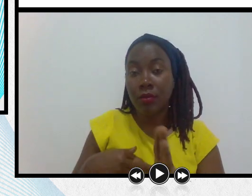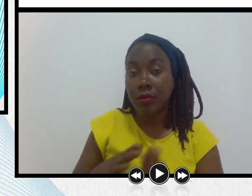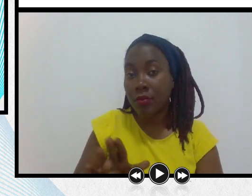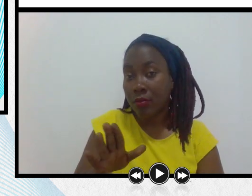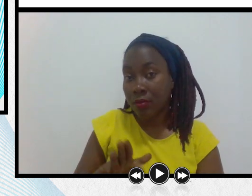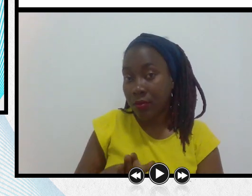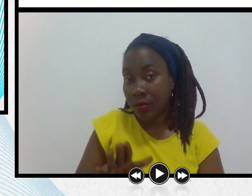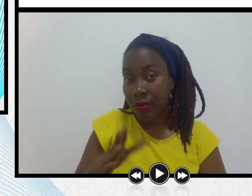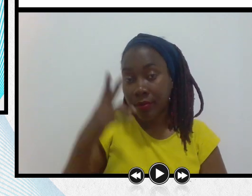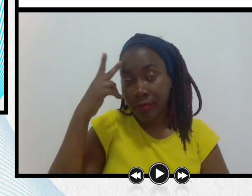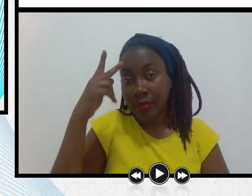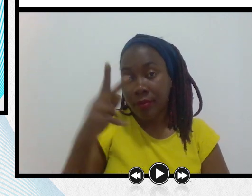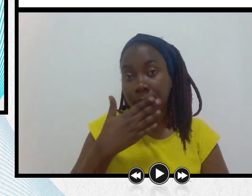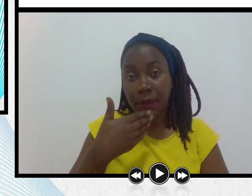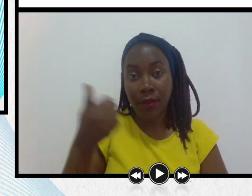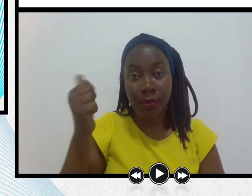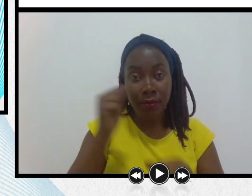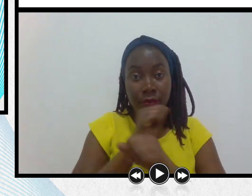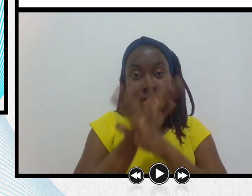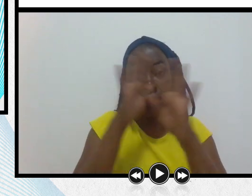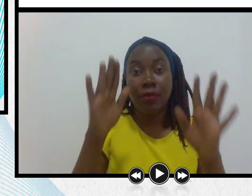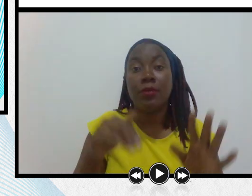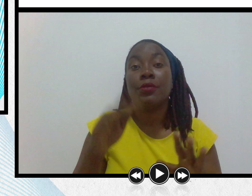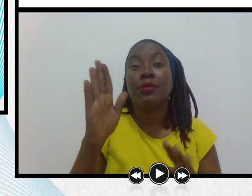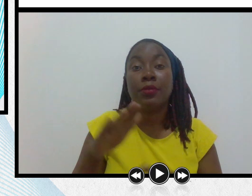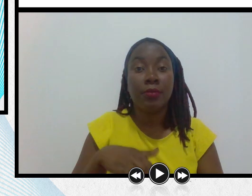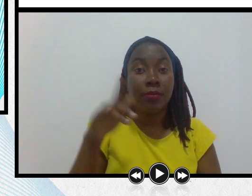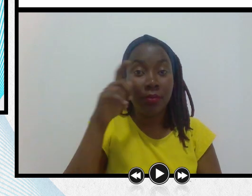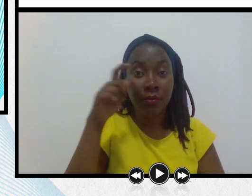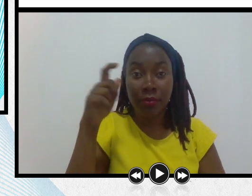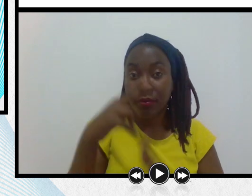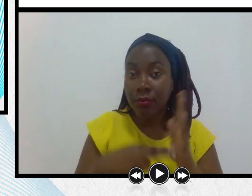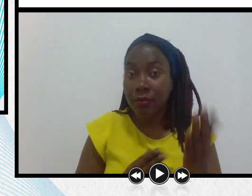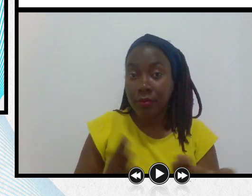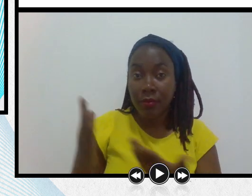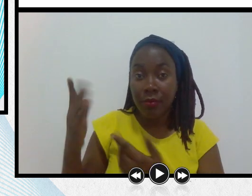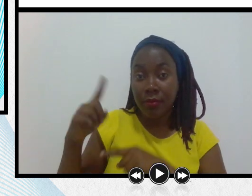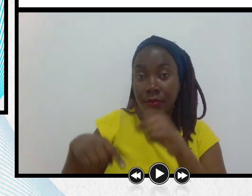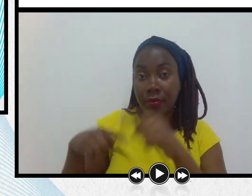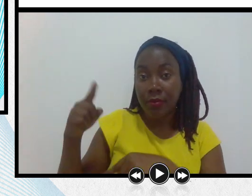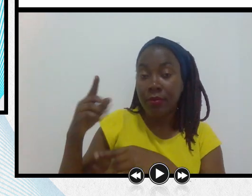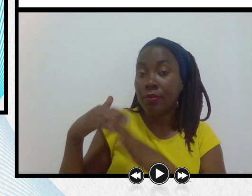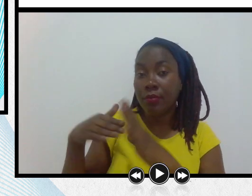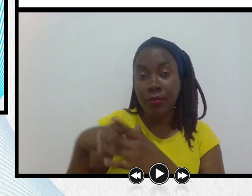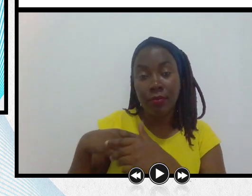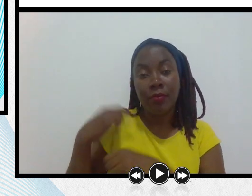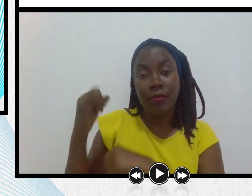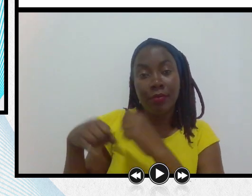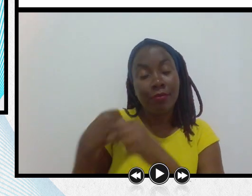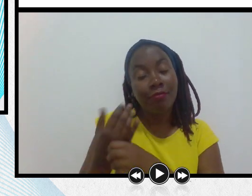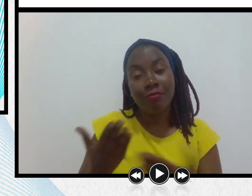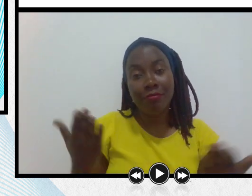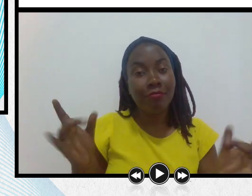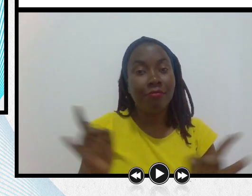recomendo, né, para melhor compreensão. Quem tiver maior interesse, leia esses materiais, encontre, todos eles estão na internet. E